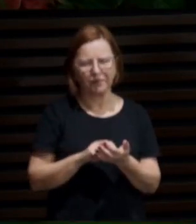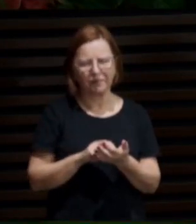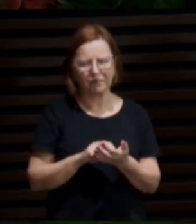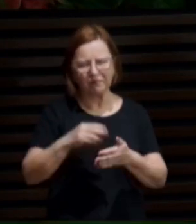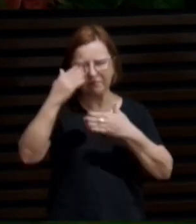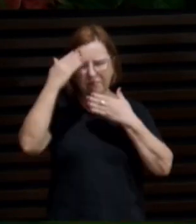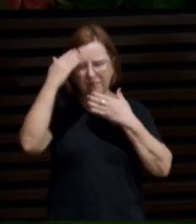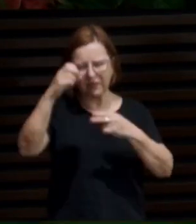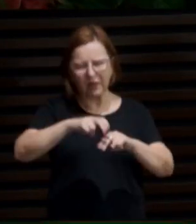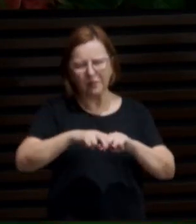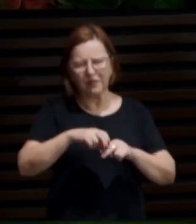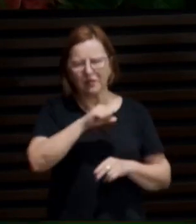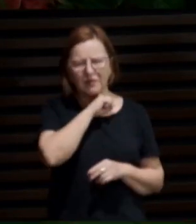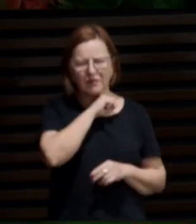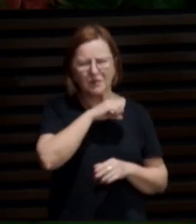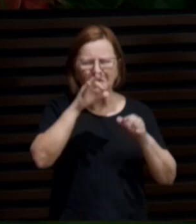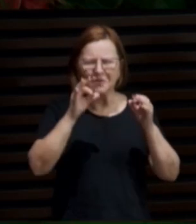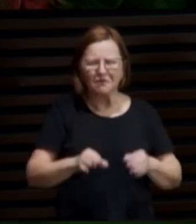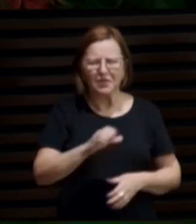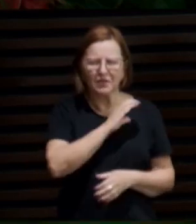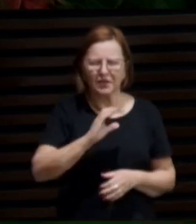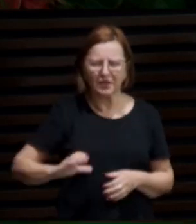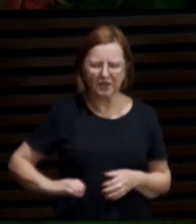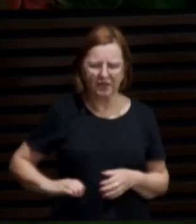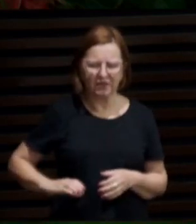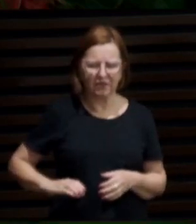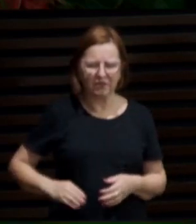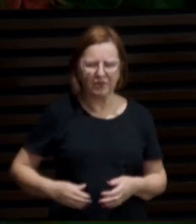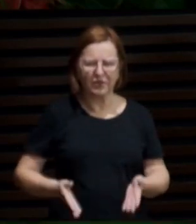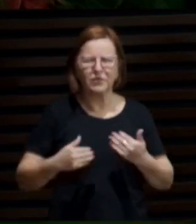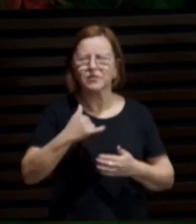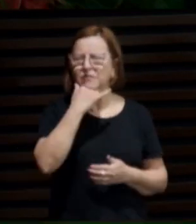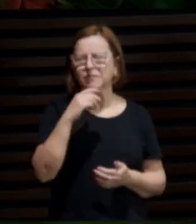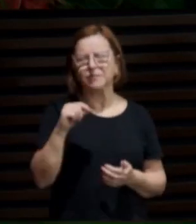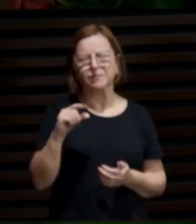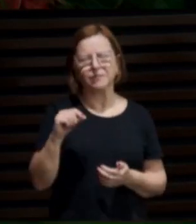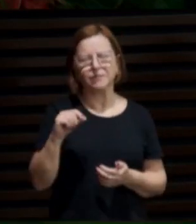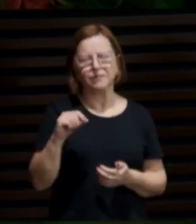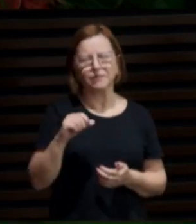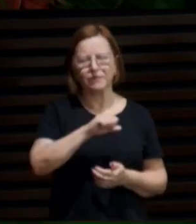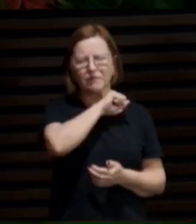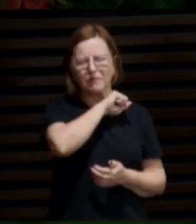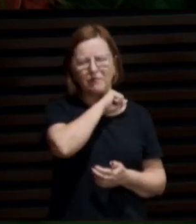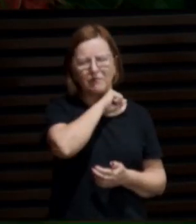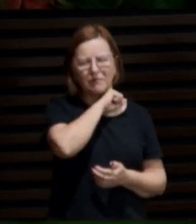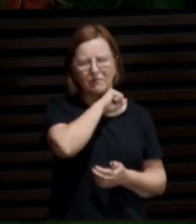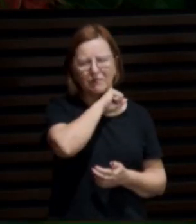Te agradecemos pelo sacrifício perfeito de Cristo que nos redimiu. O sacrifício que